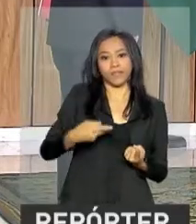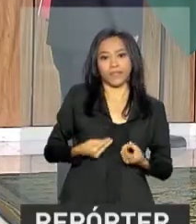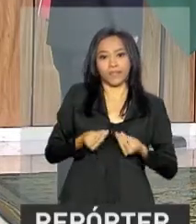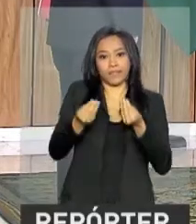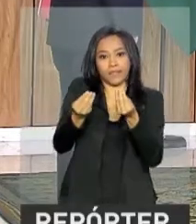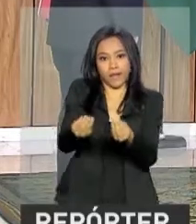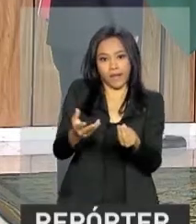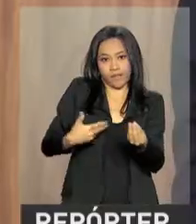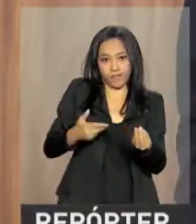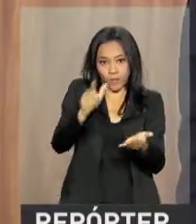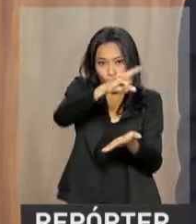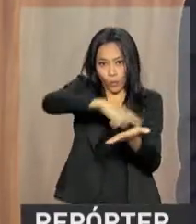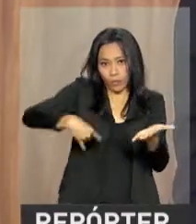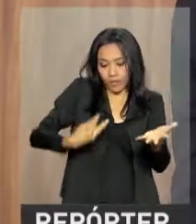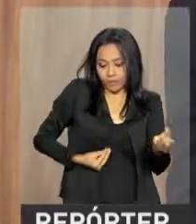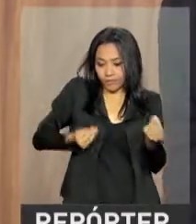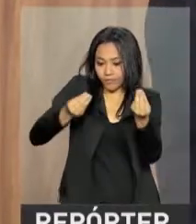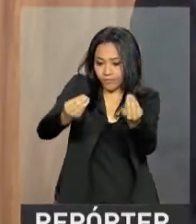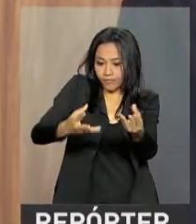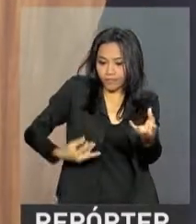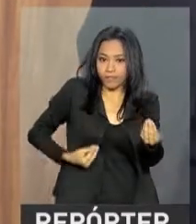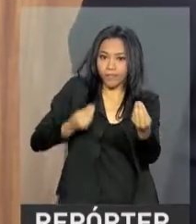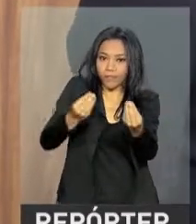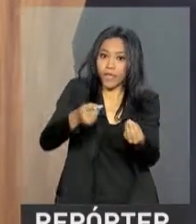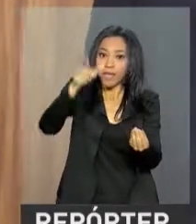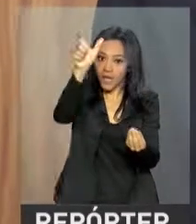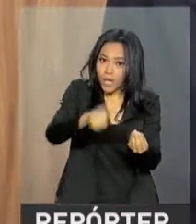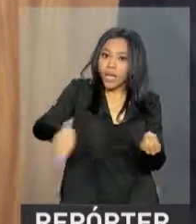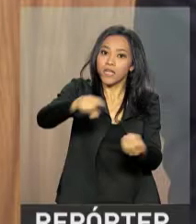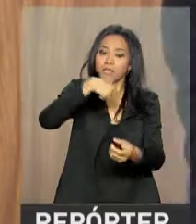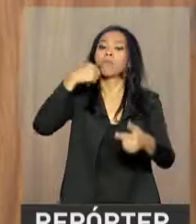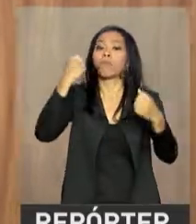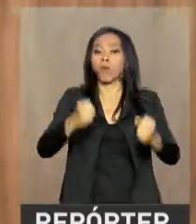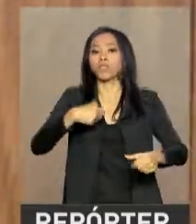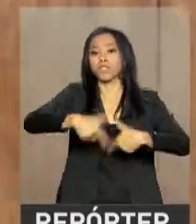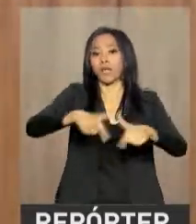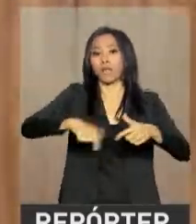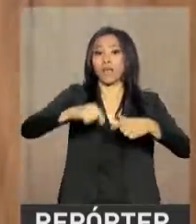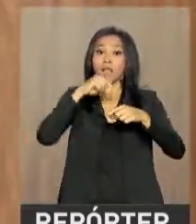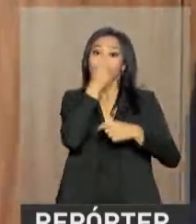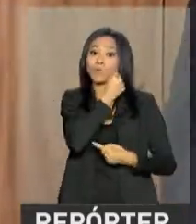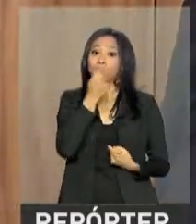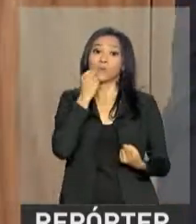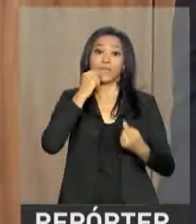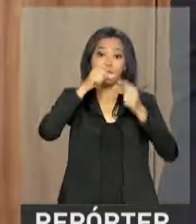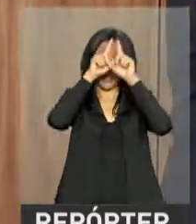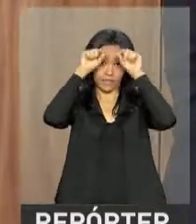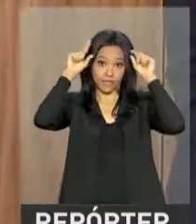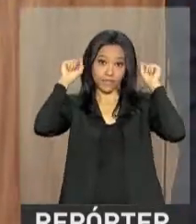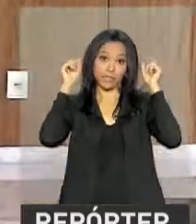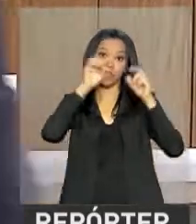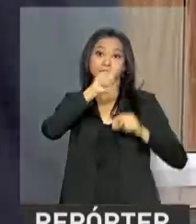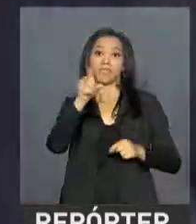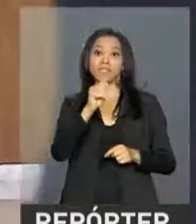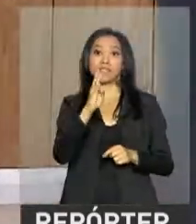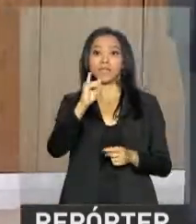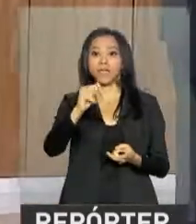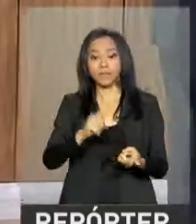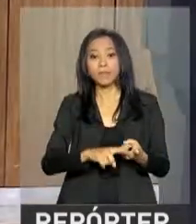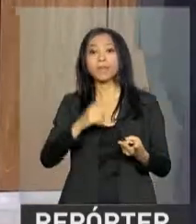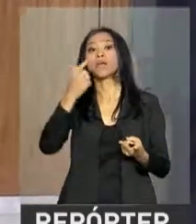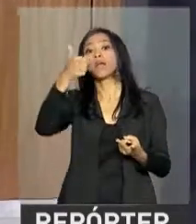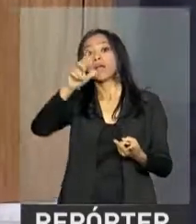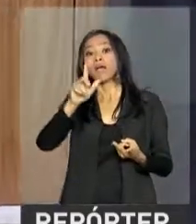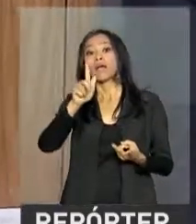formaliza a atuação desses diplomatas no país são os embaixadores da suíça grécia zâmbia bangladesh